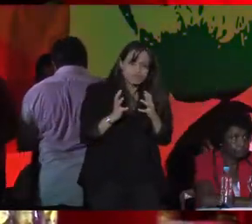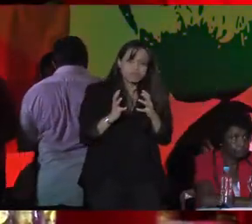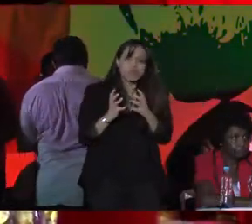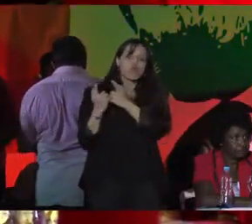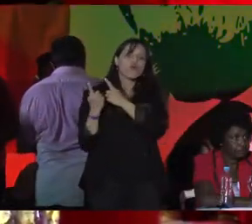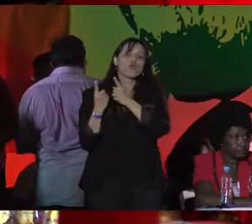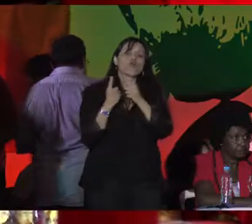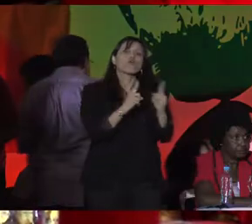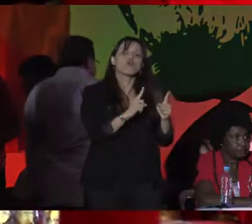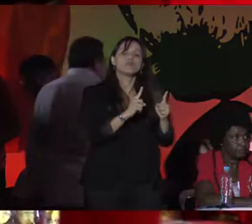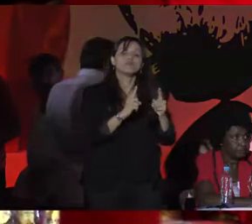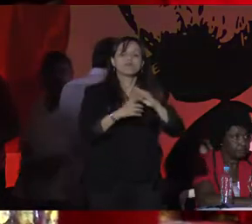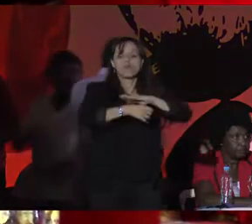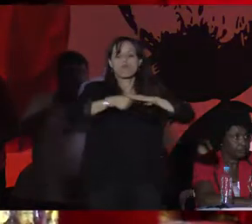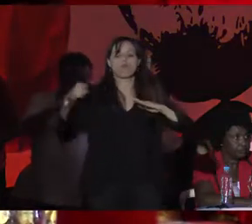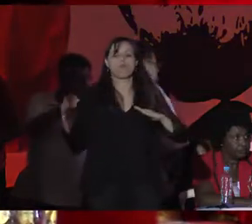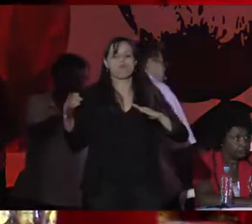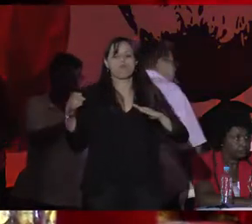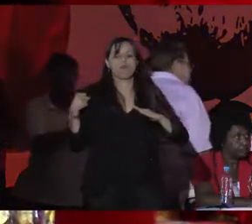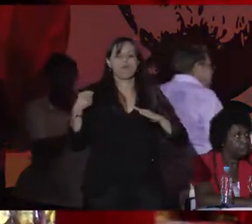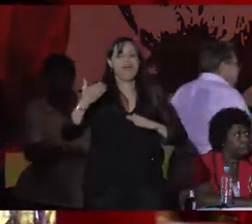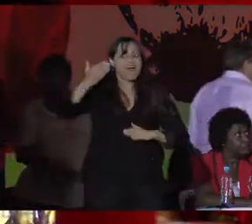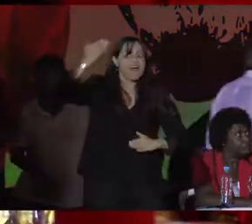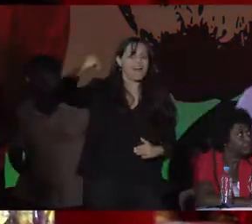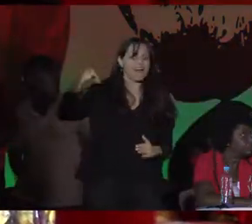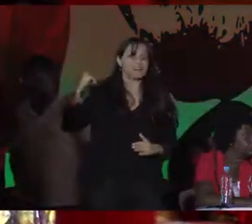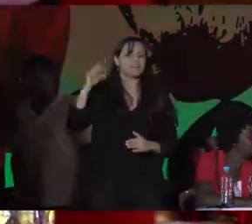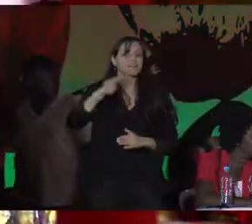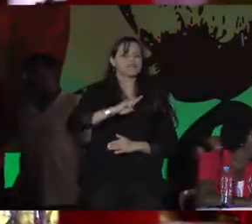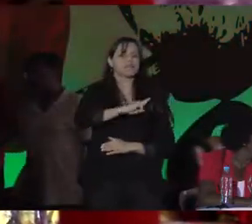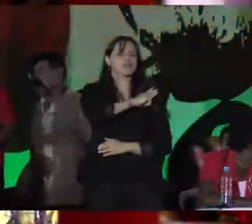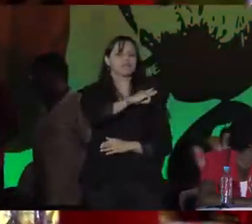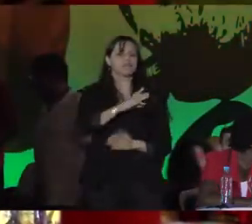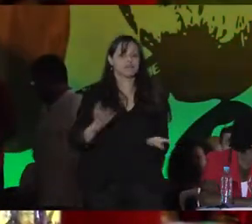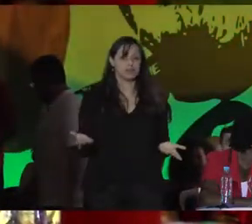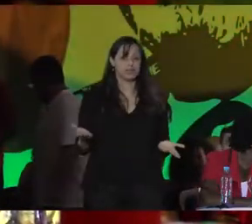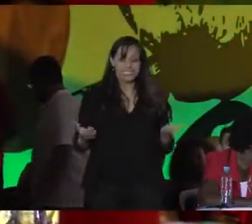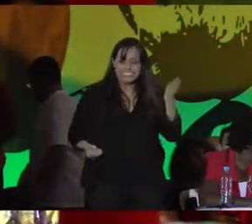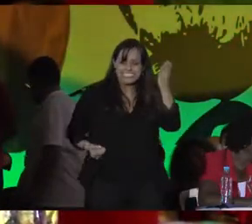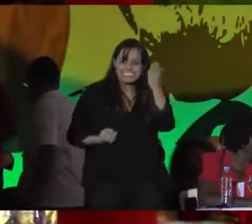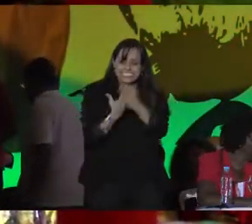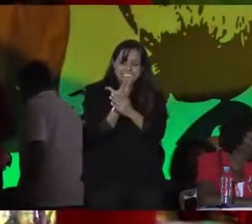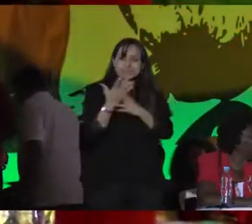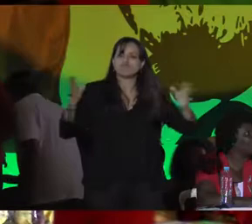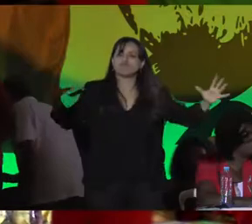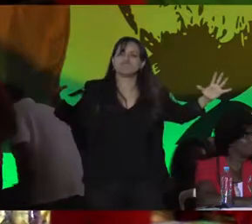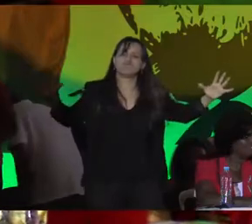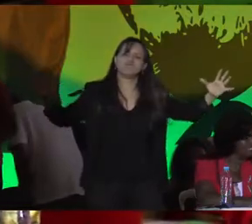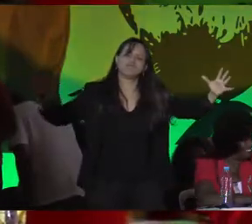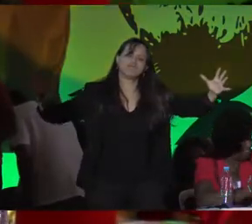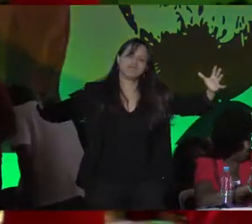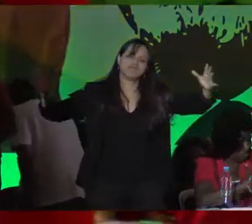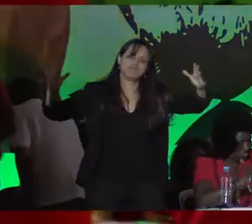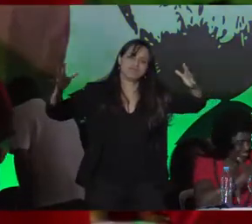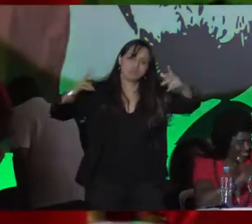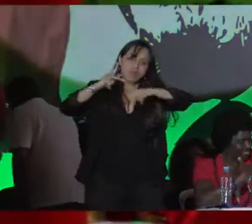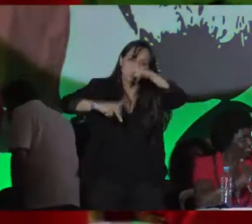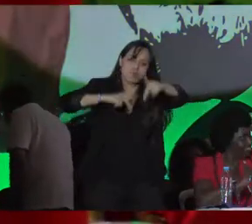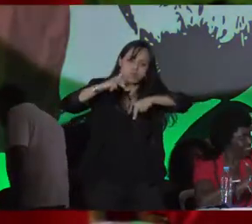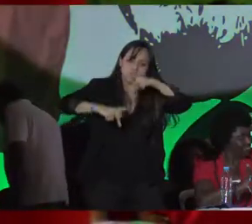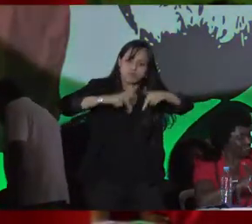golpe militar e se constitui no maior partido de massas da história desse